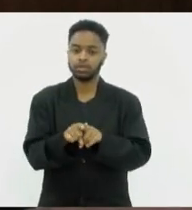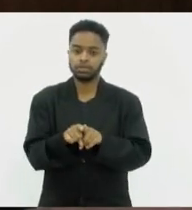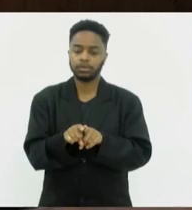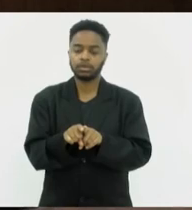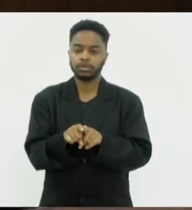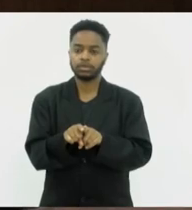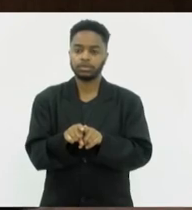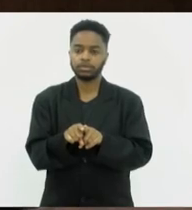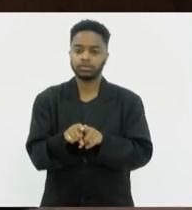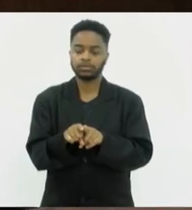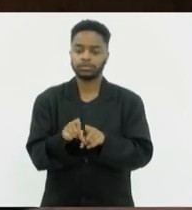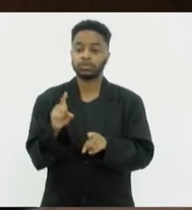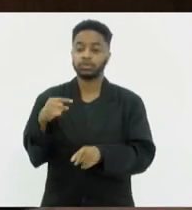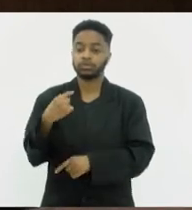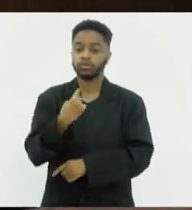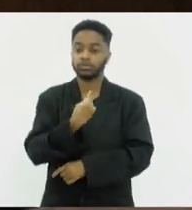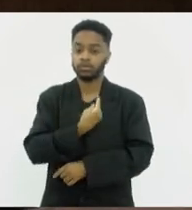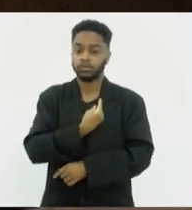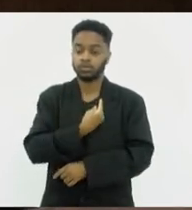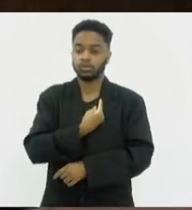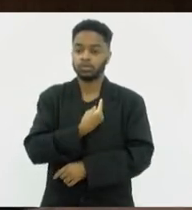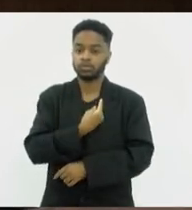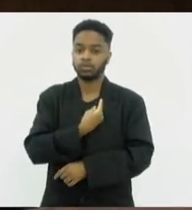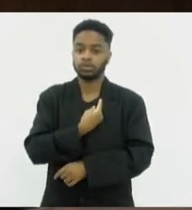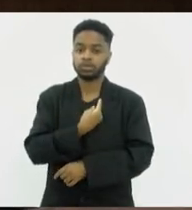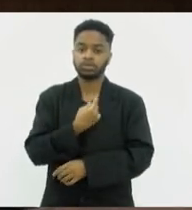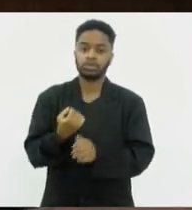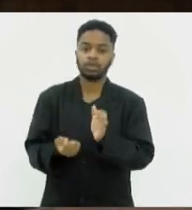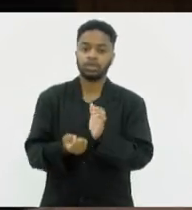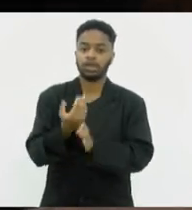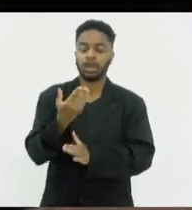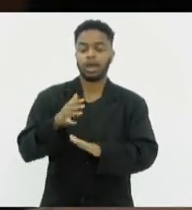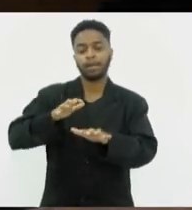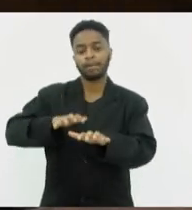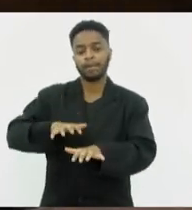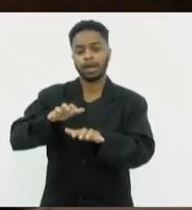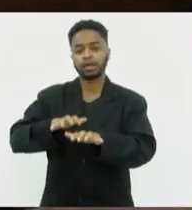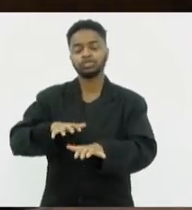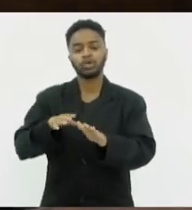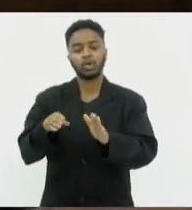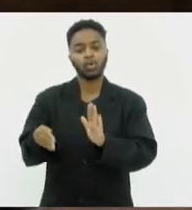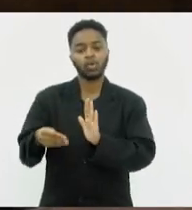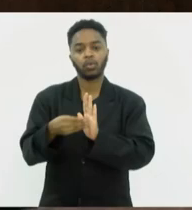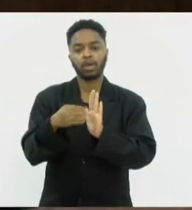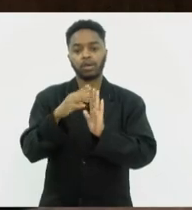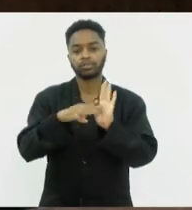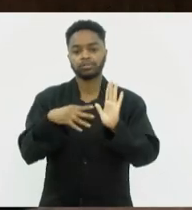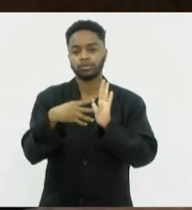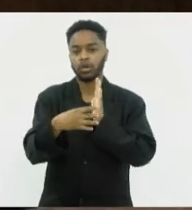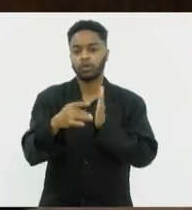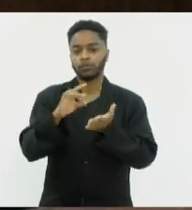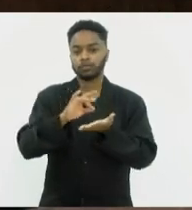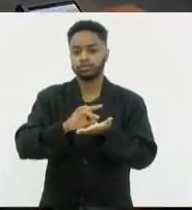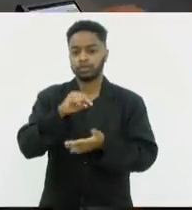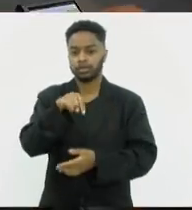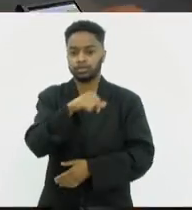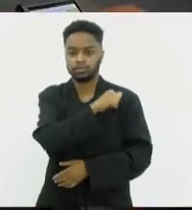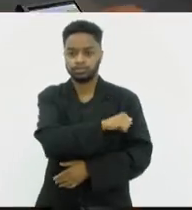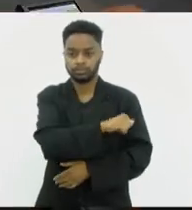a Marcha das Mulheres Negras no mês de julho, no calendário oficial do Estado do Rio de Janeiro.